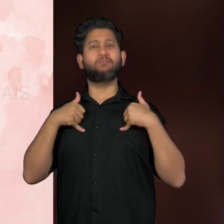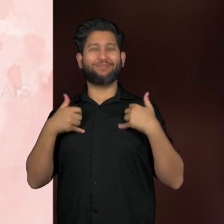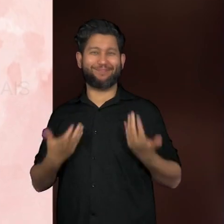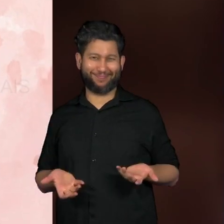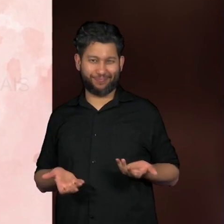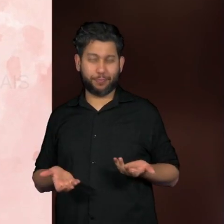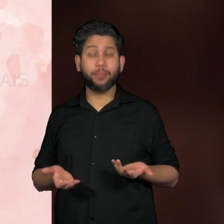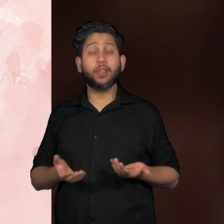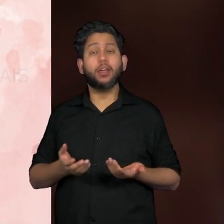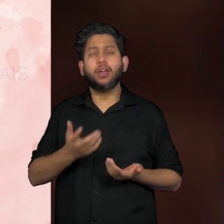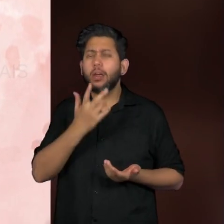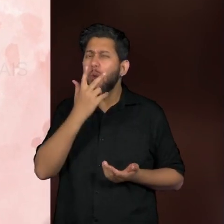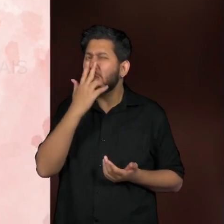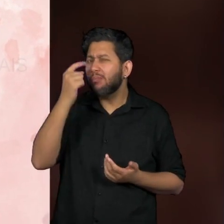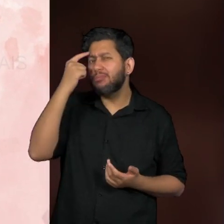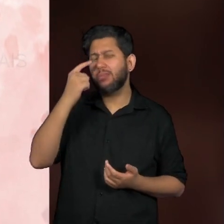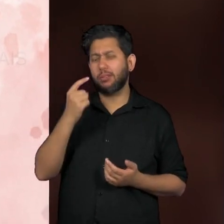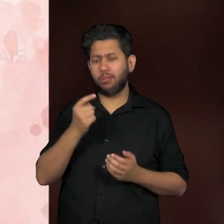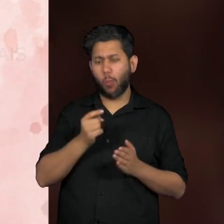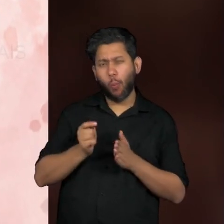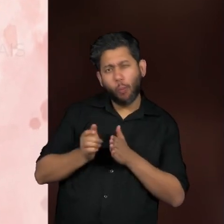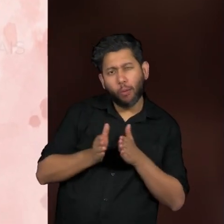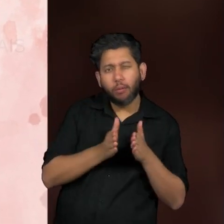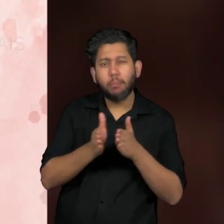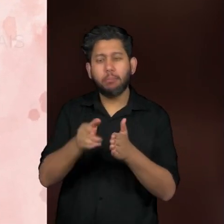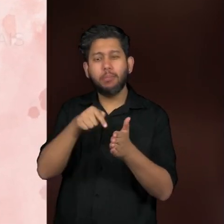primeiro caminho para que a gente possa